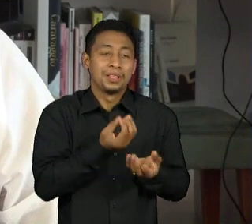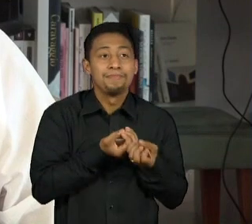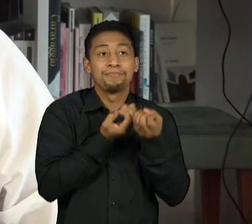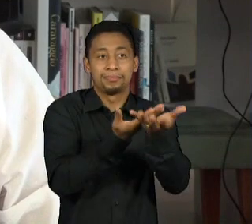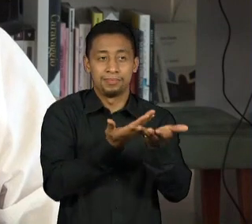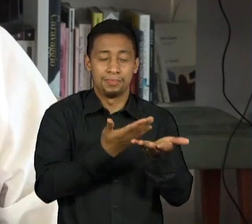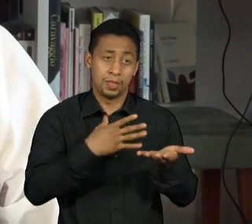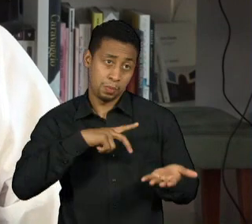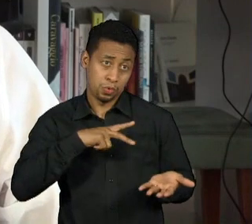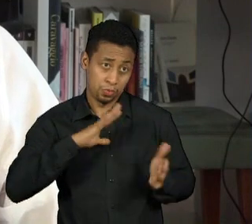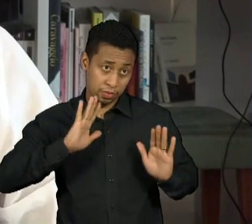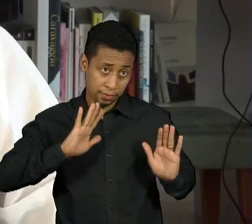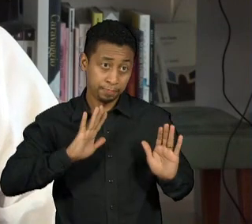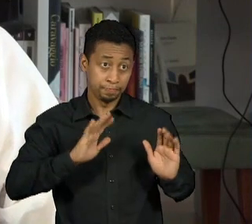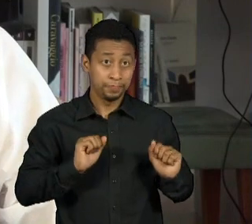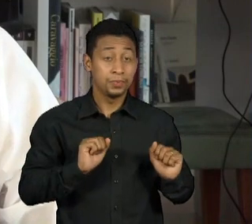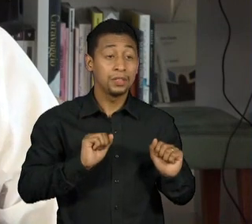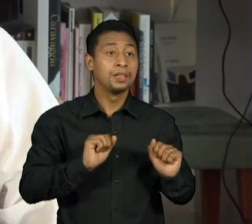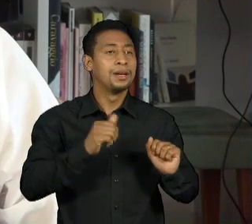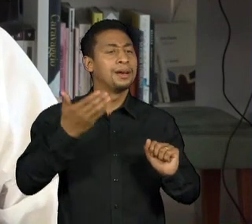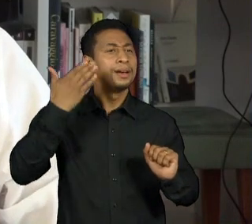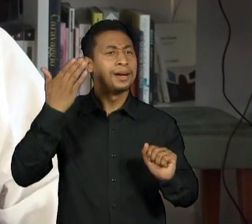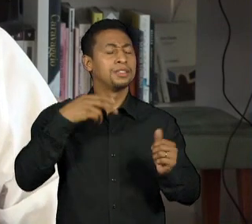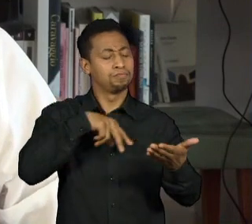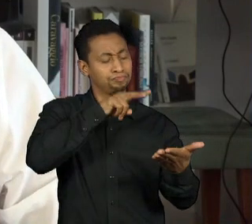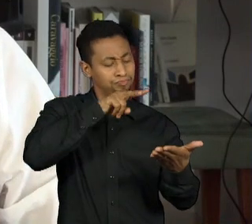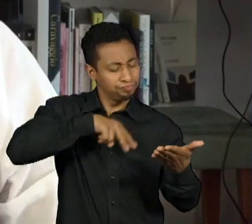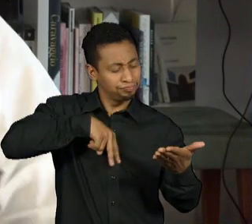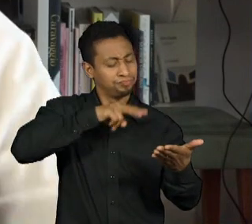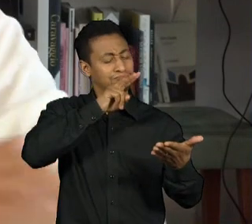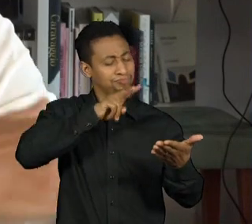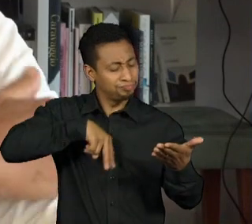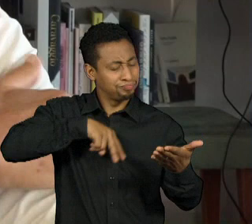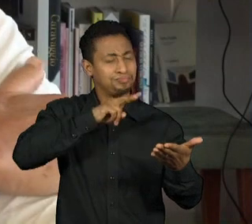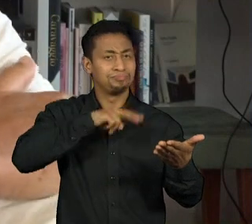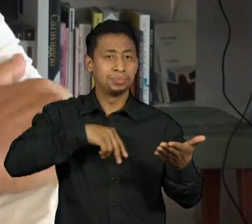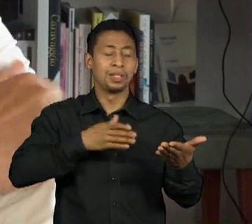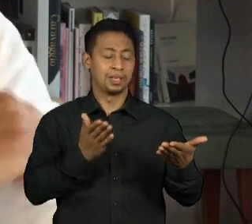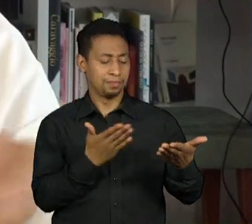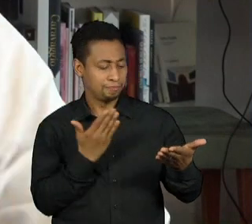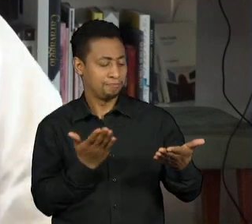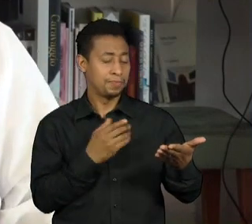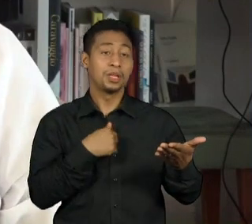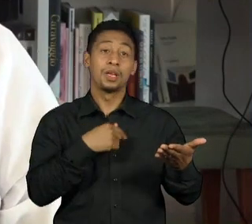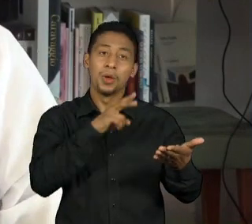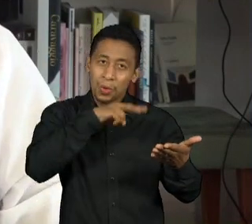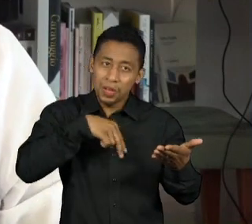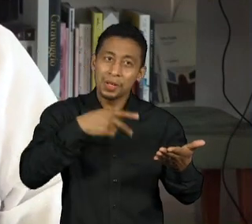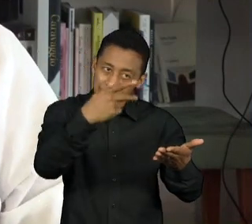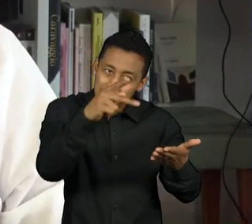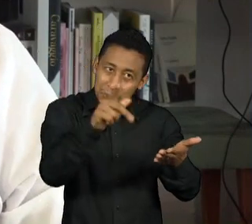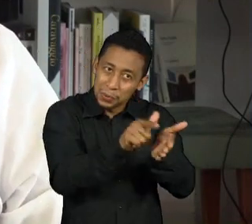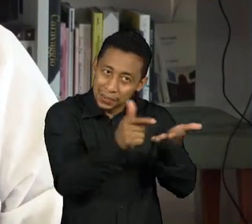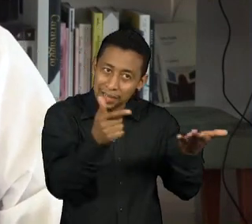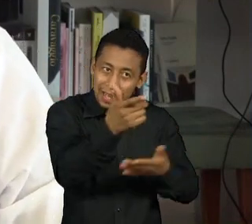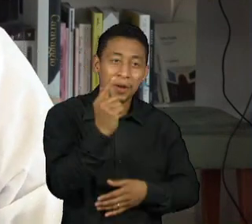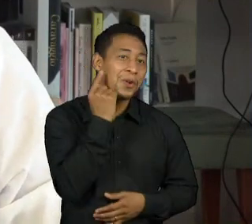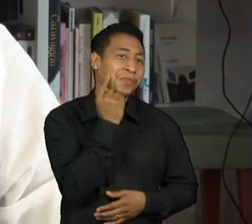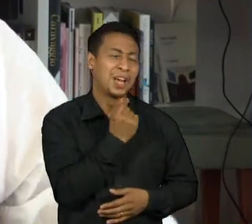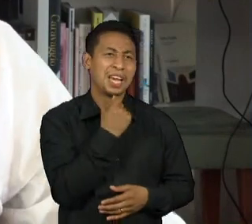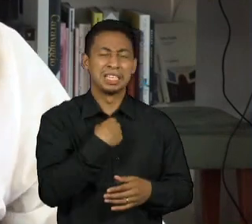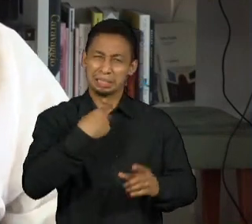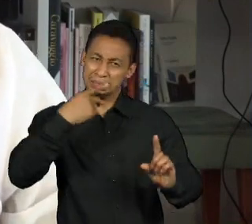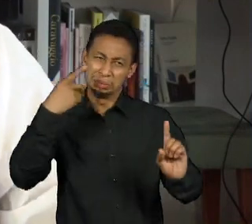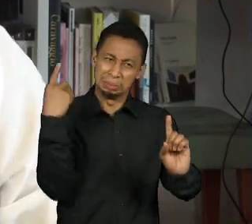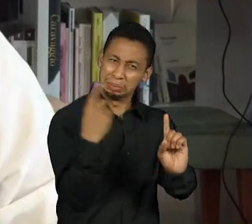pessoal, porque eu ficava lendo, e leio inclusive sua coluna, Vera, quase sempre, que senta o pau e